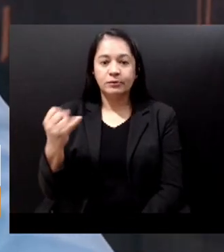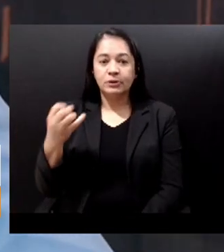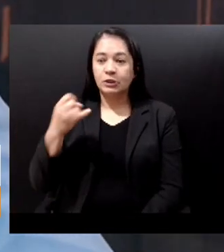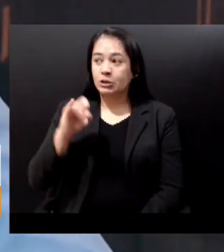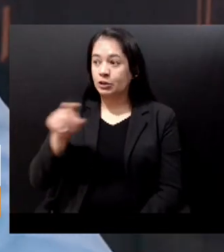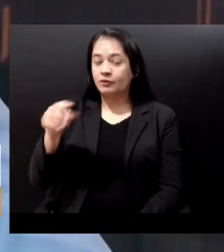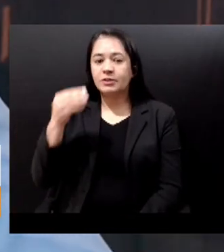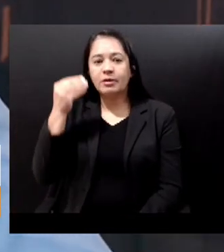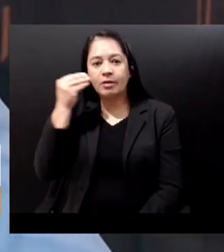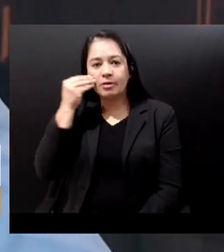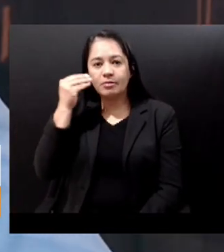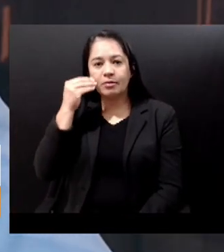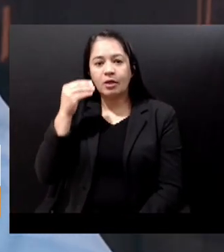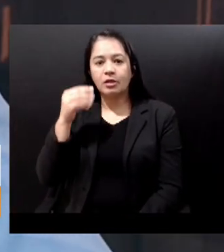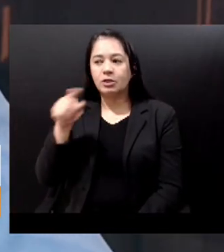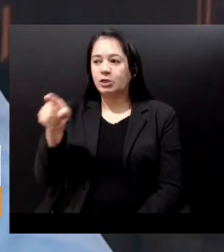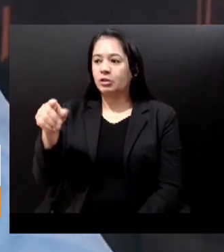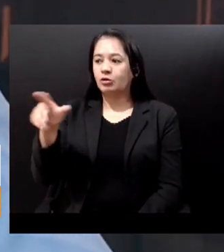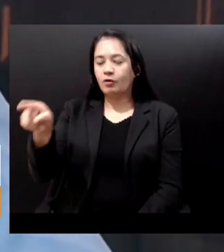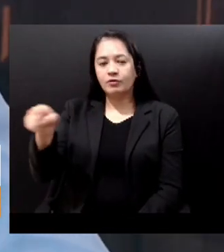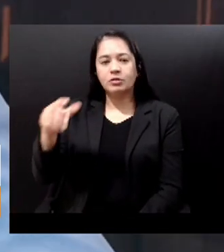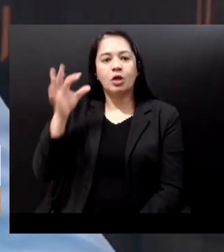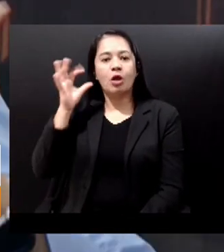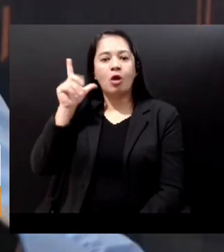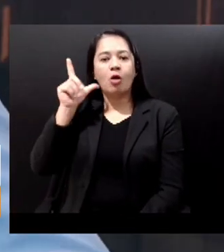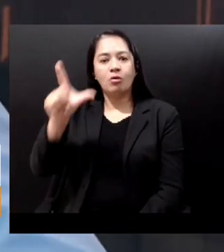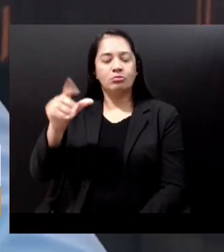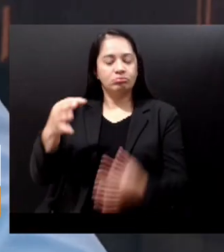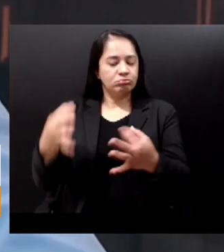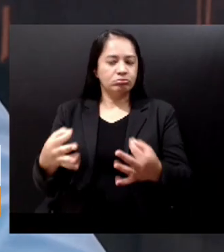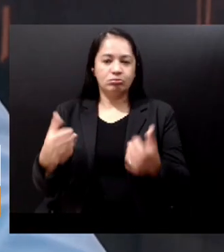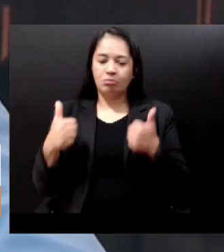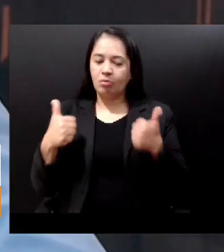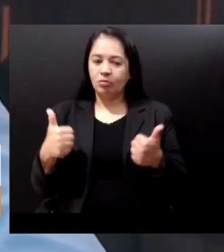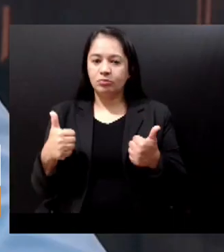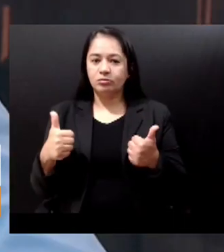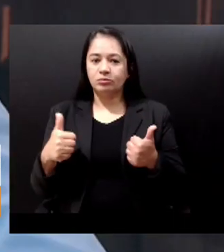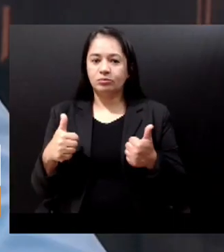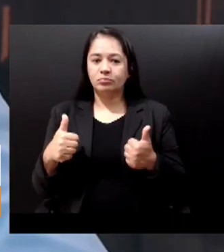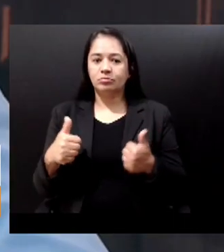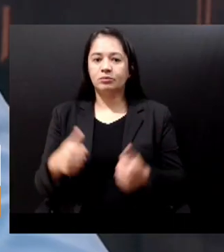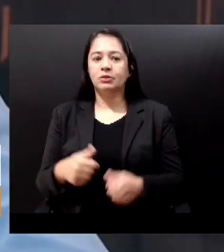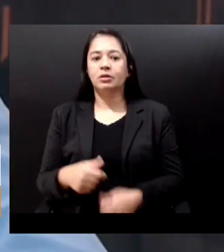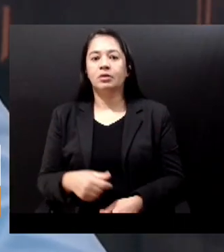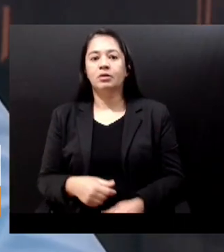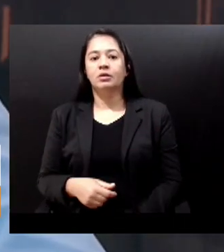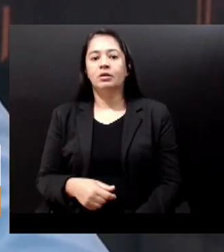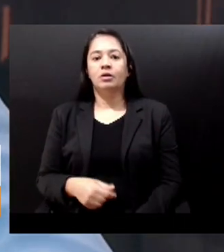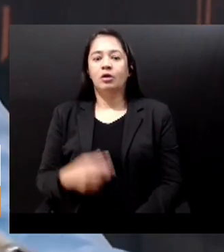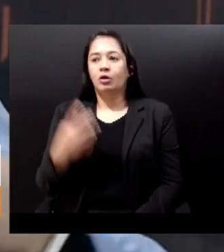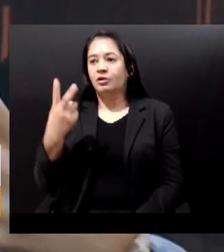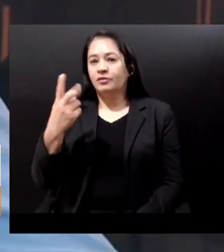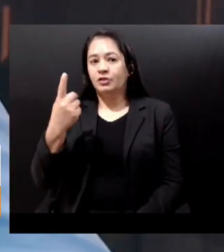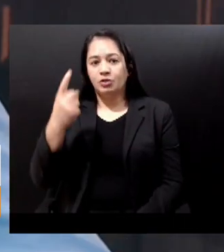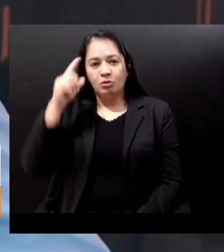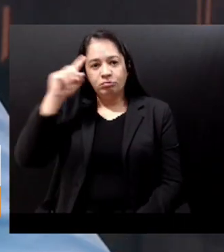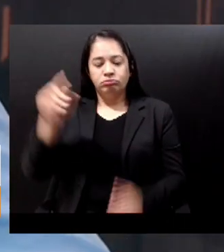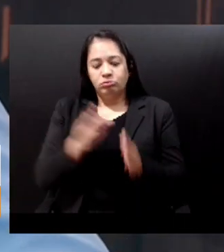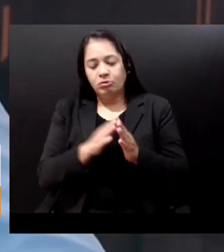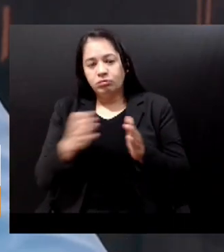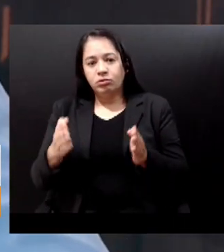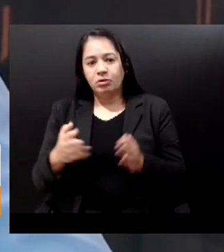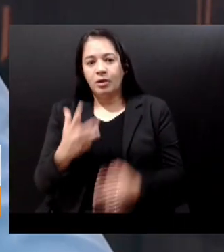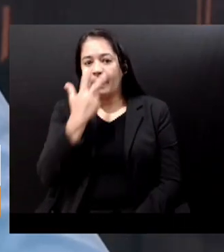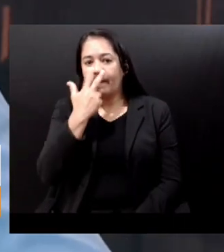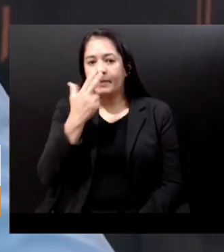para você, Uhum. né. Então, como eu disse em relação aos 21 É a dias, mesma coisa. me parece que é algo sobre tentar